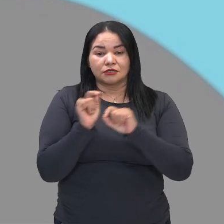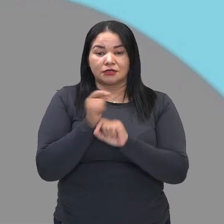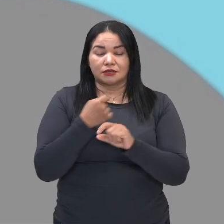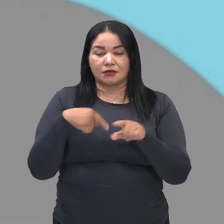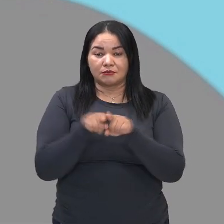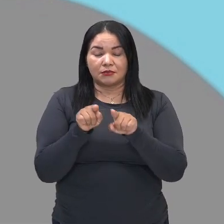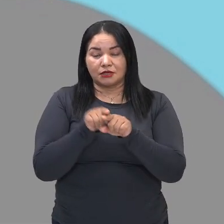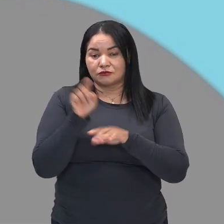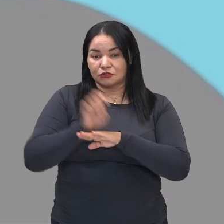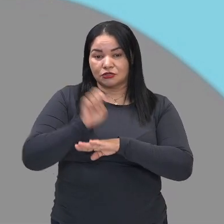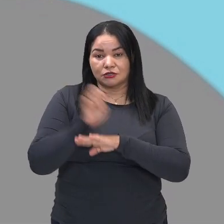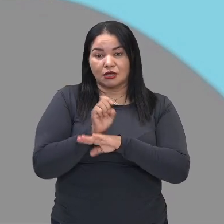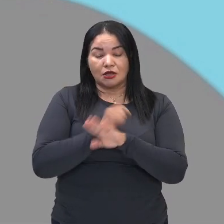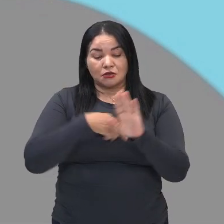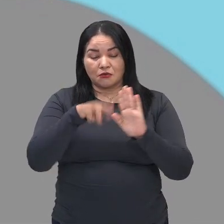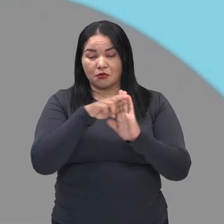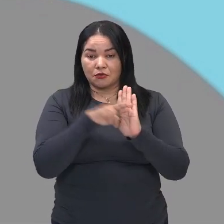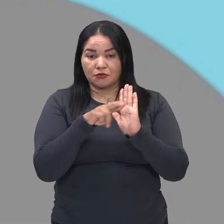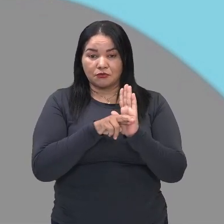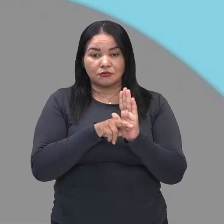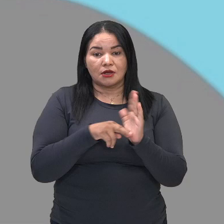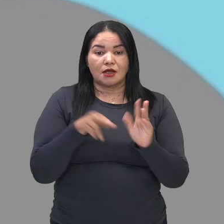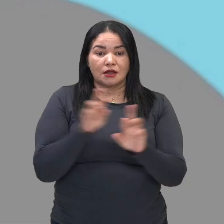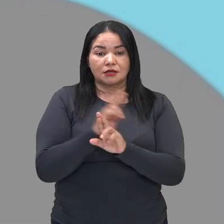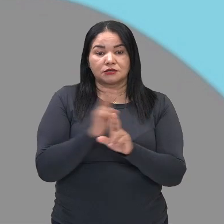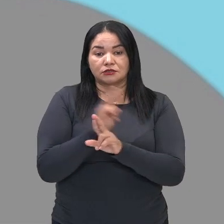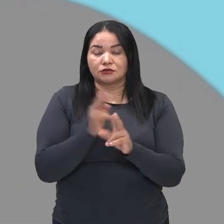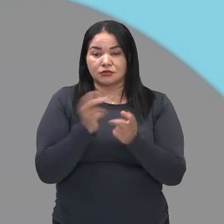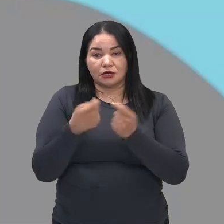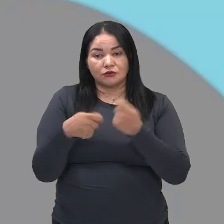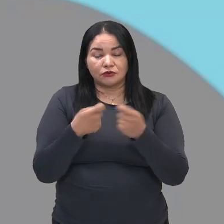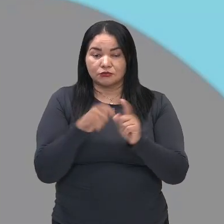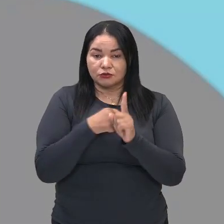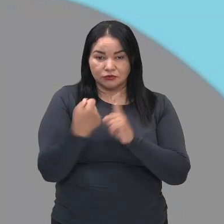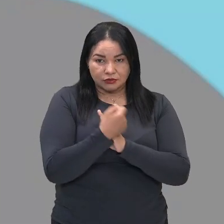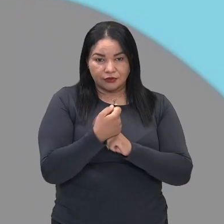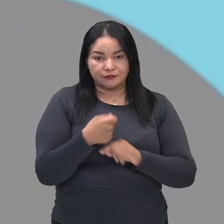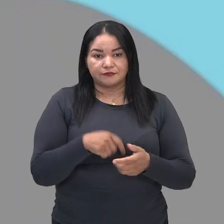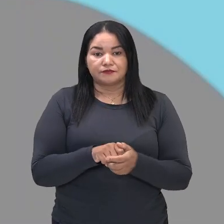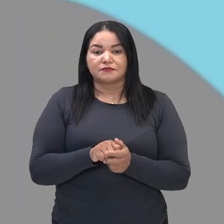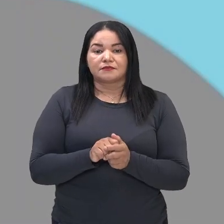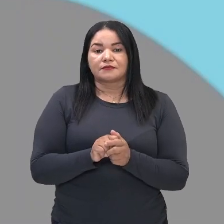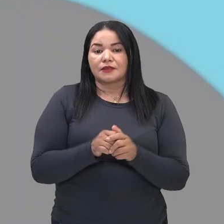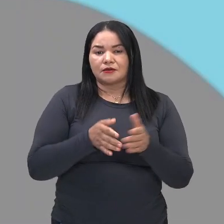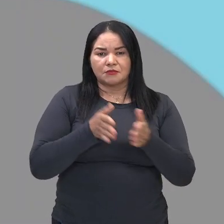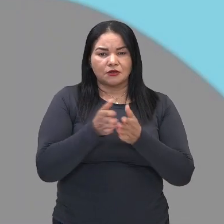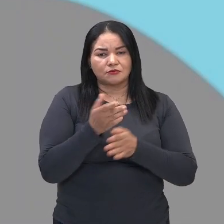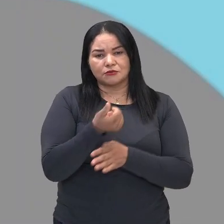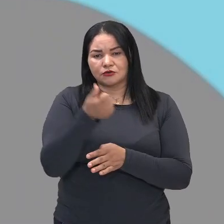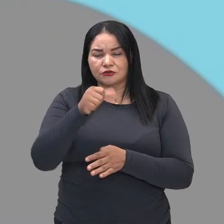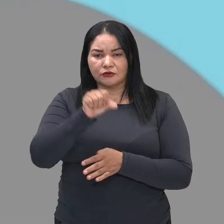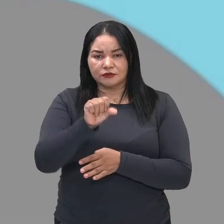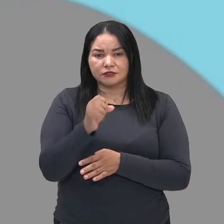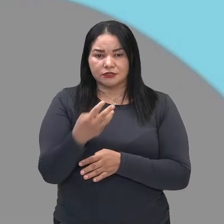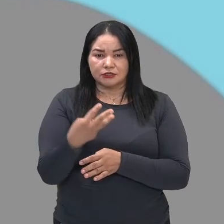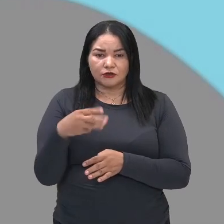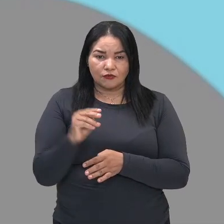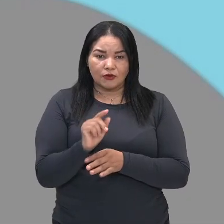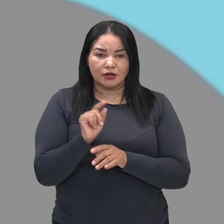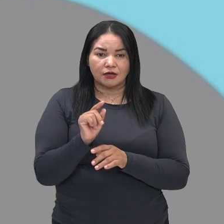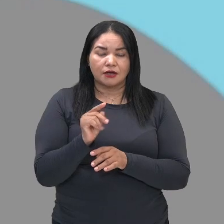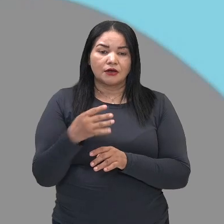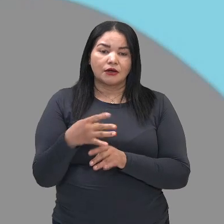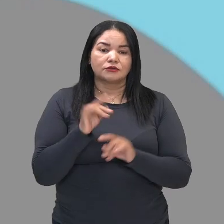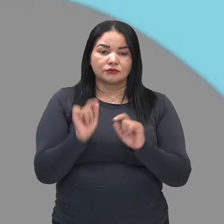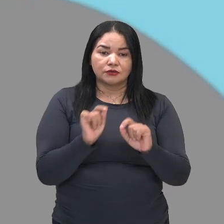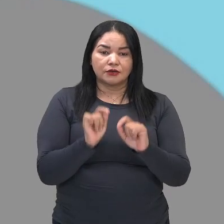como regulador das relações econômicas e sociais. Já em 1934, vamos observar os